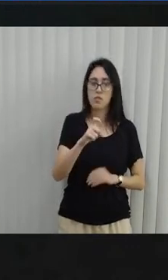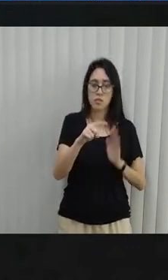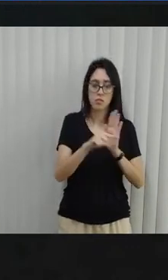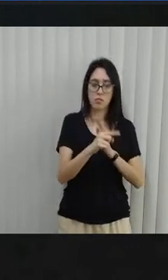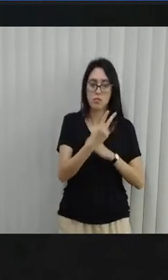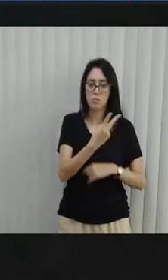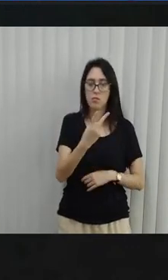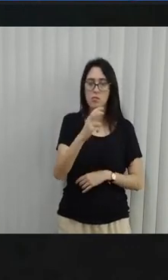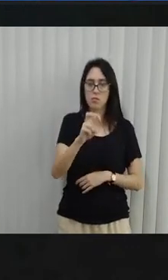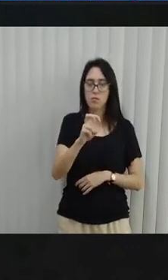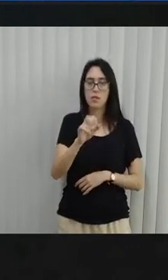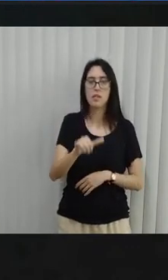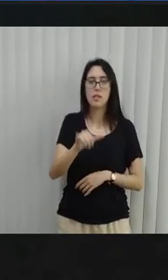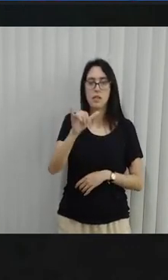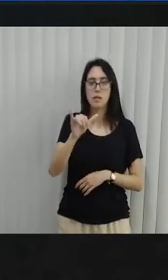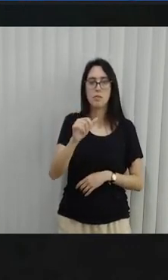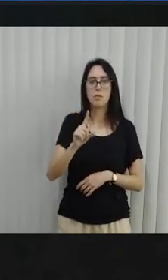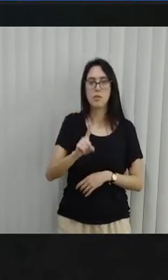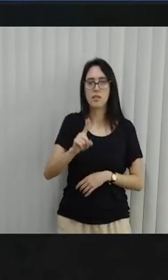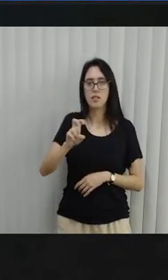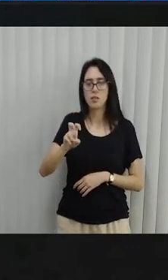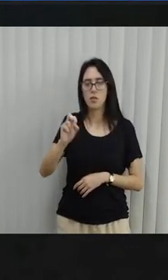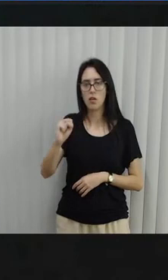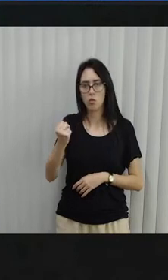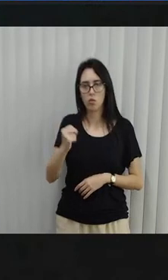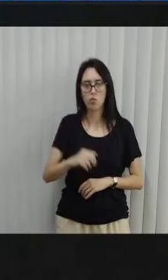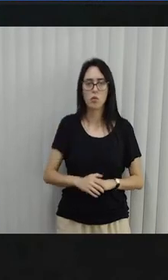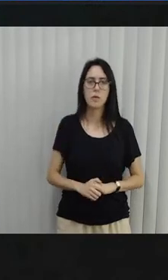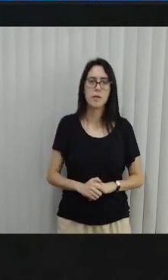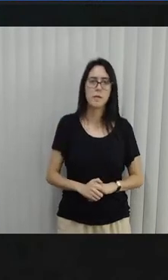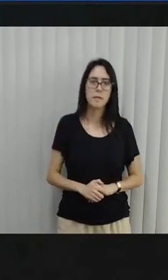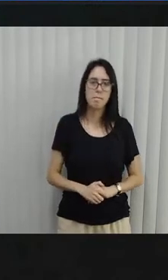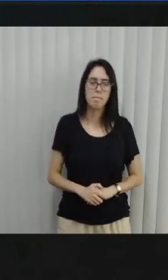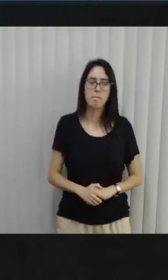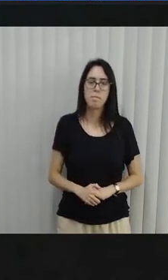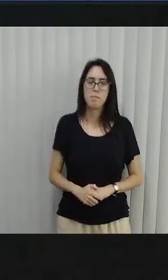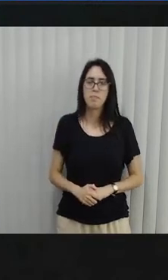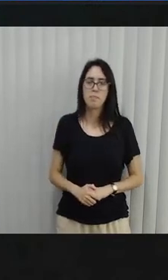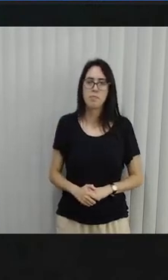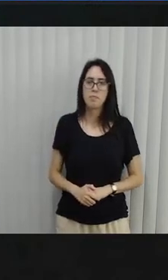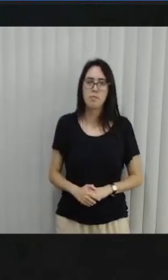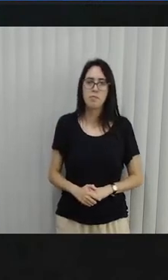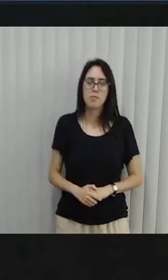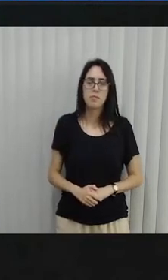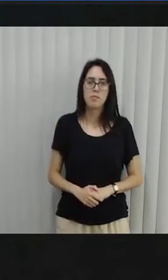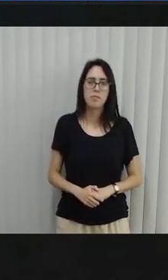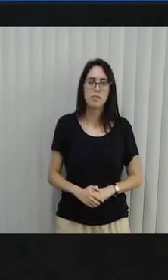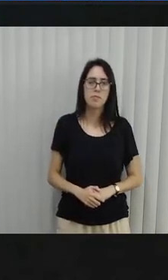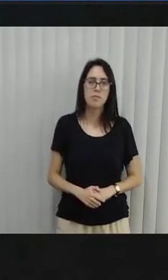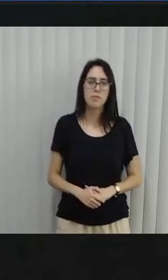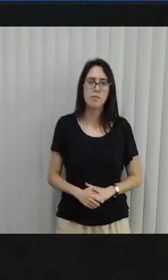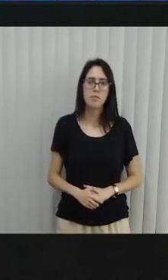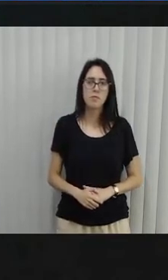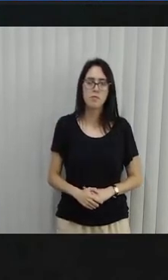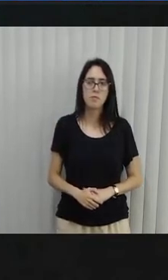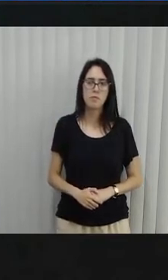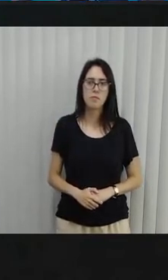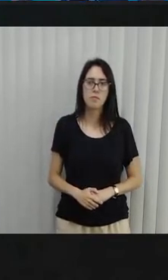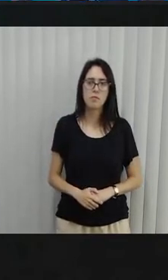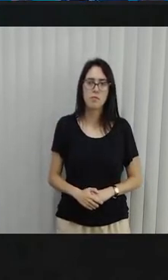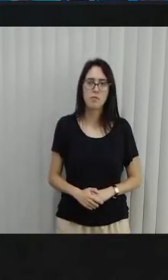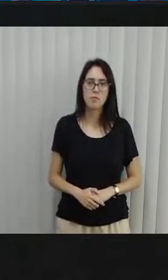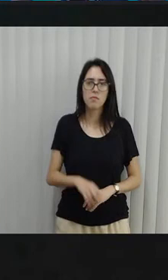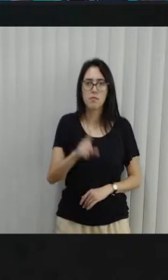225, Y, 158. Vou colocar 160. Eita, mas menos 160. Que é a